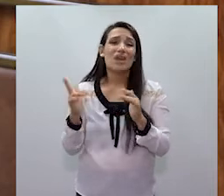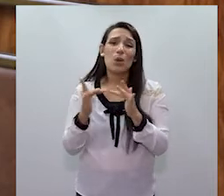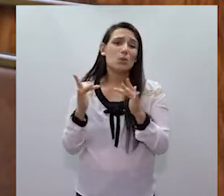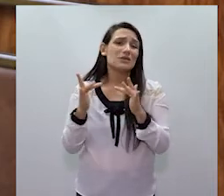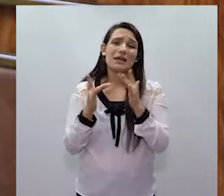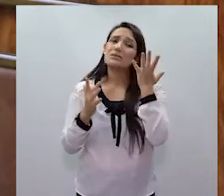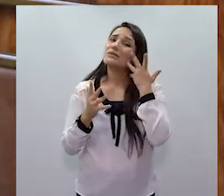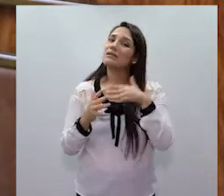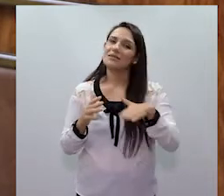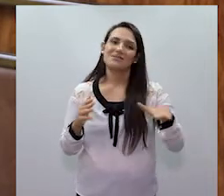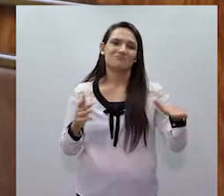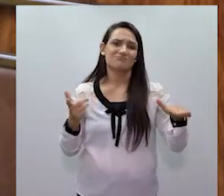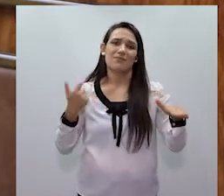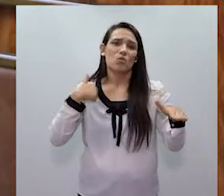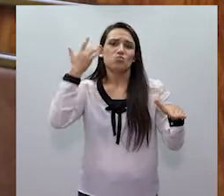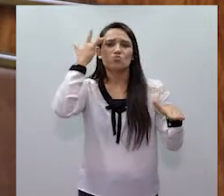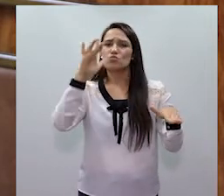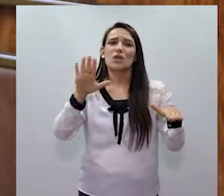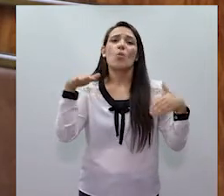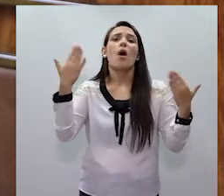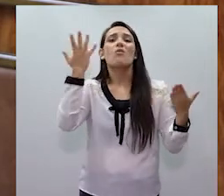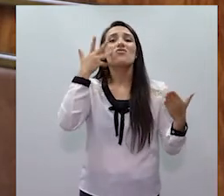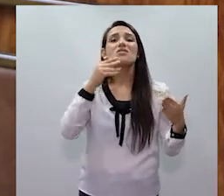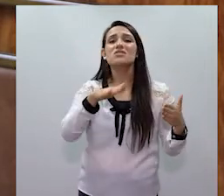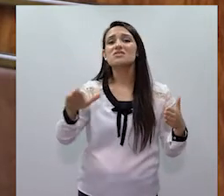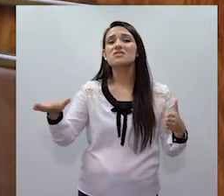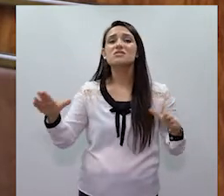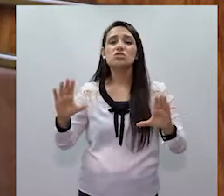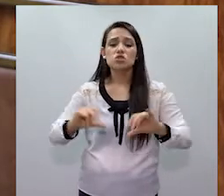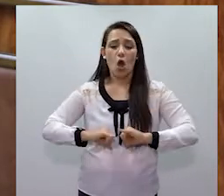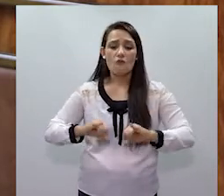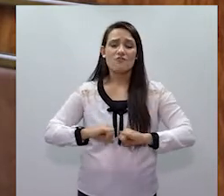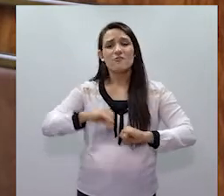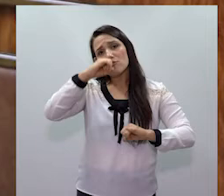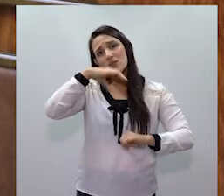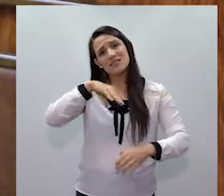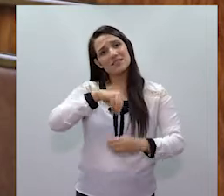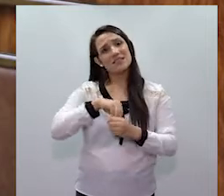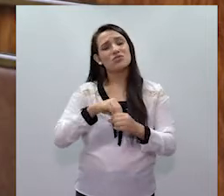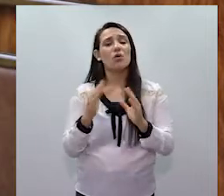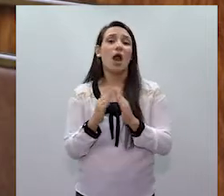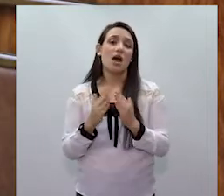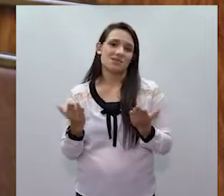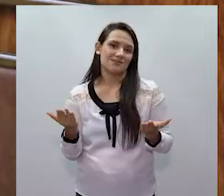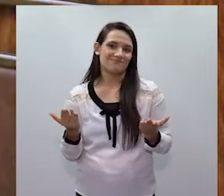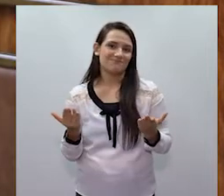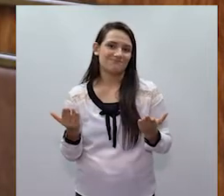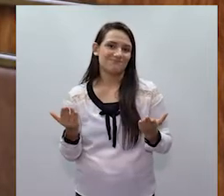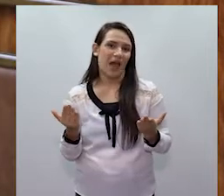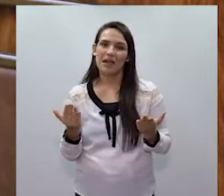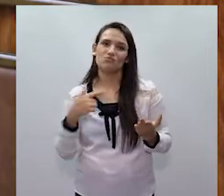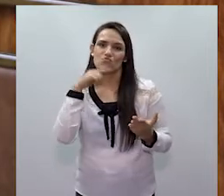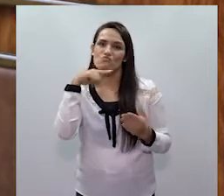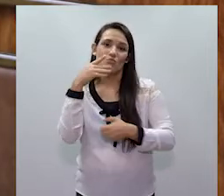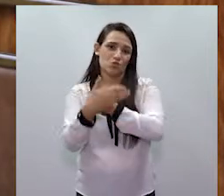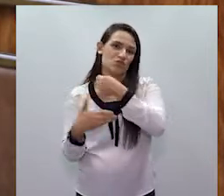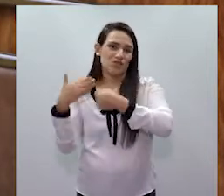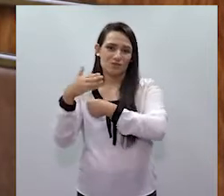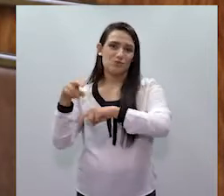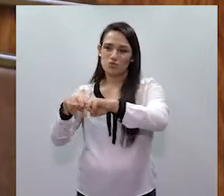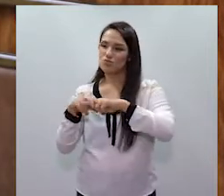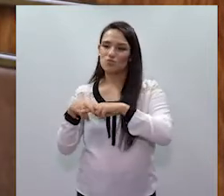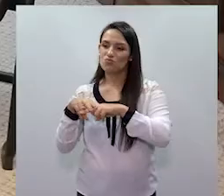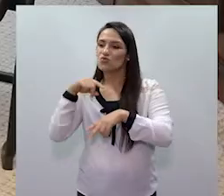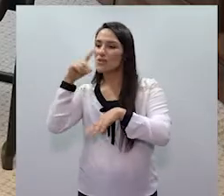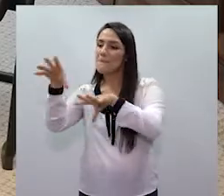vítimas de violência e de problemas nos seus lares e elas não estão sendo protegidas como